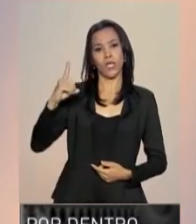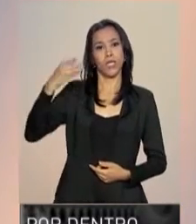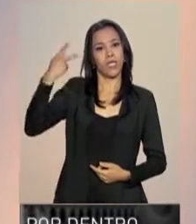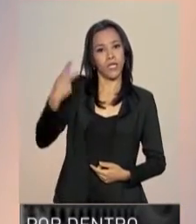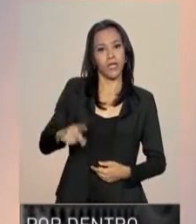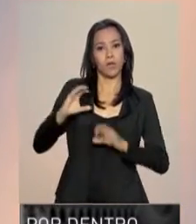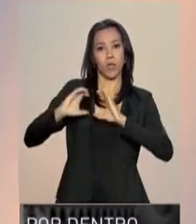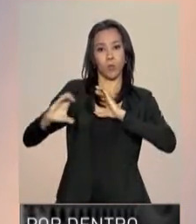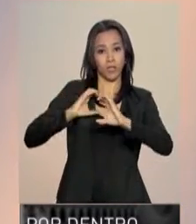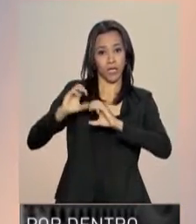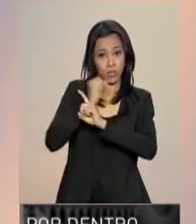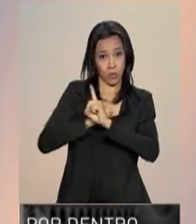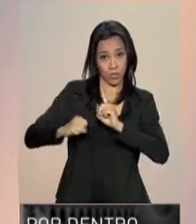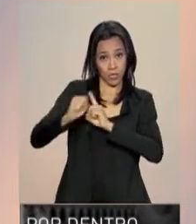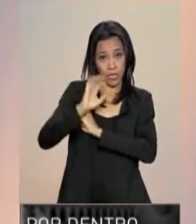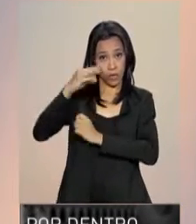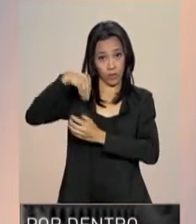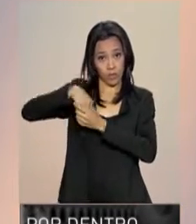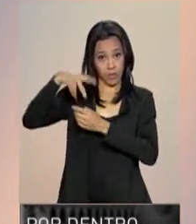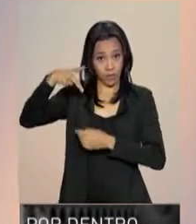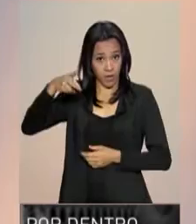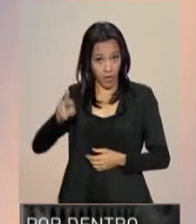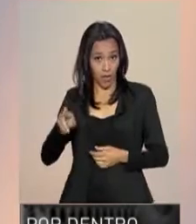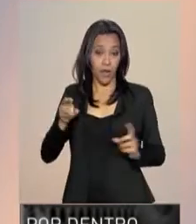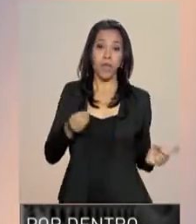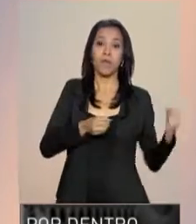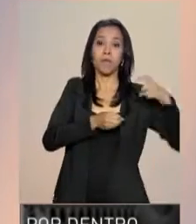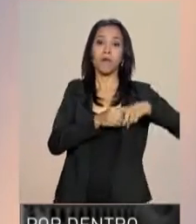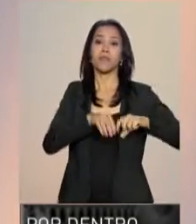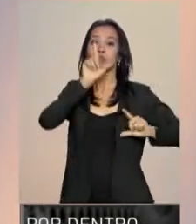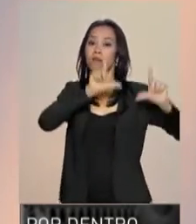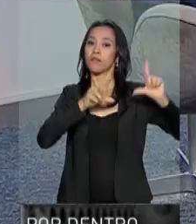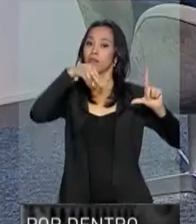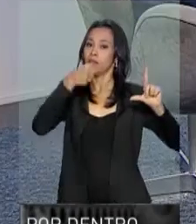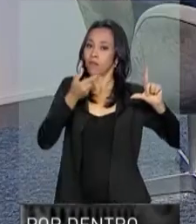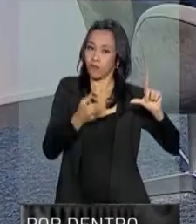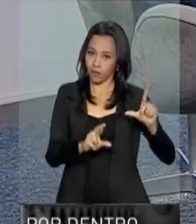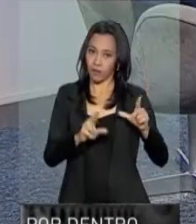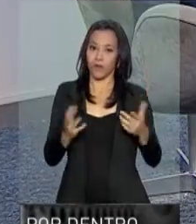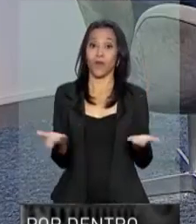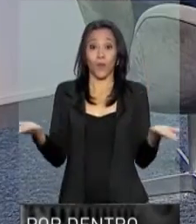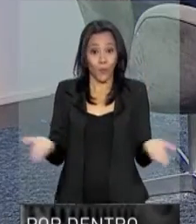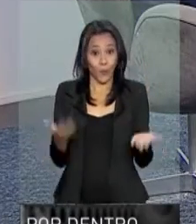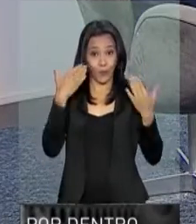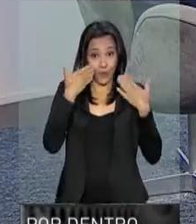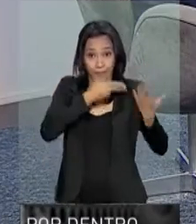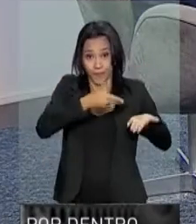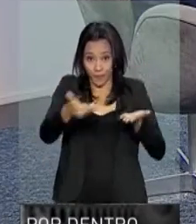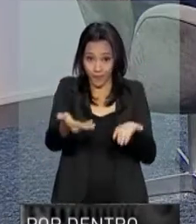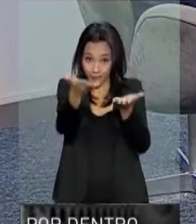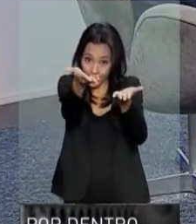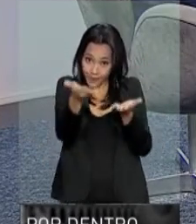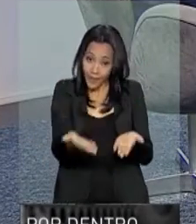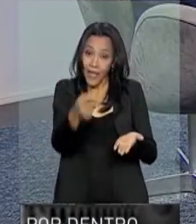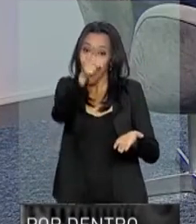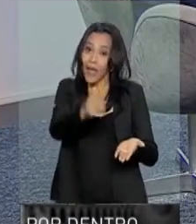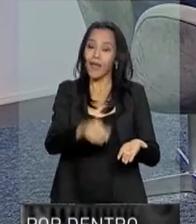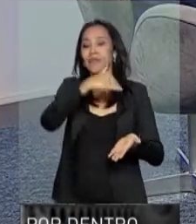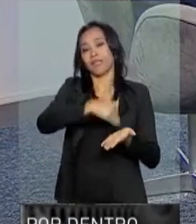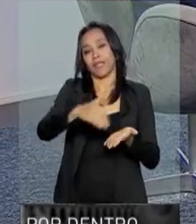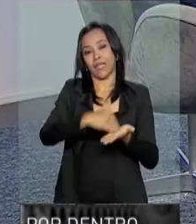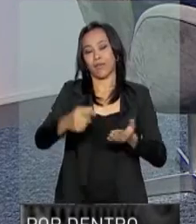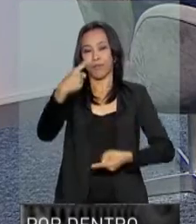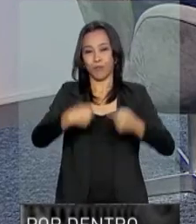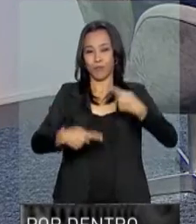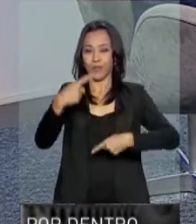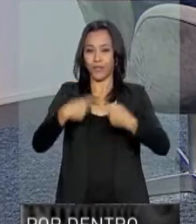pela secretaria de comunicação social da presidência da república em parceria com a NBR nosso convidado de hoje é o secretário de políticas de promoção da